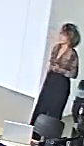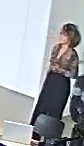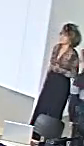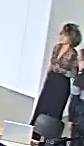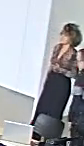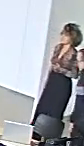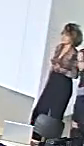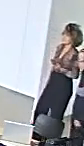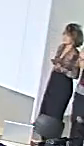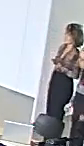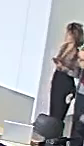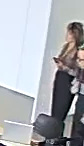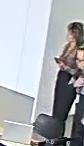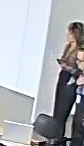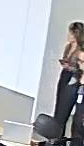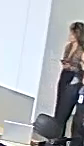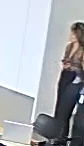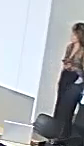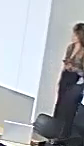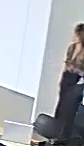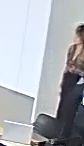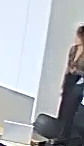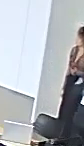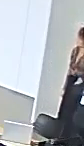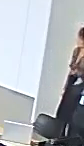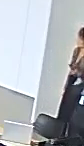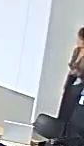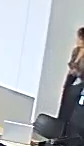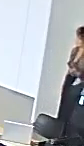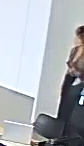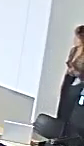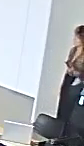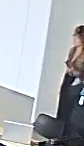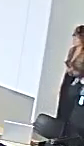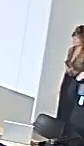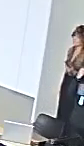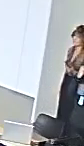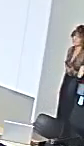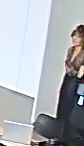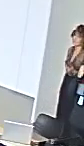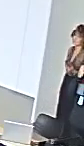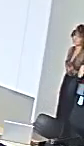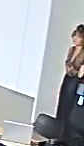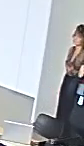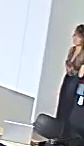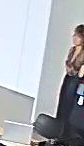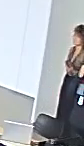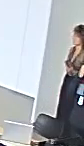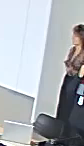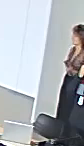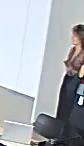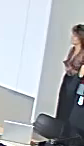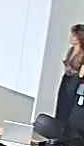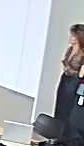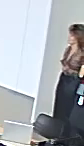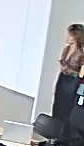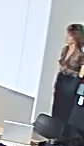Betão, e em seu nome, Betão, eu quero cumprimentar a cada um dos membros, né, dessa